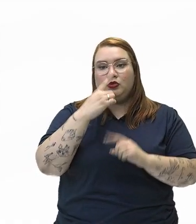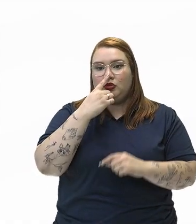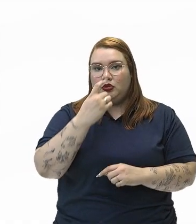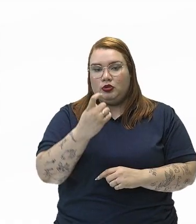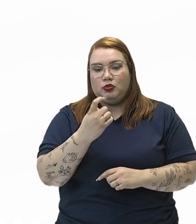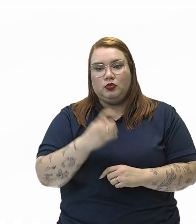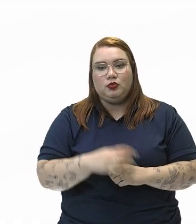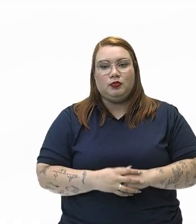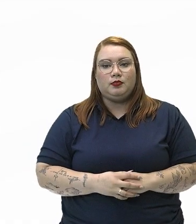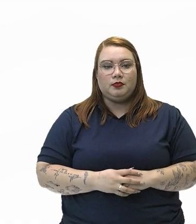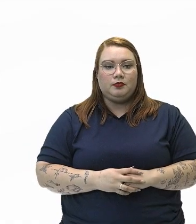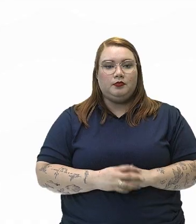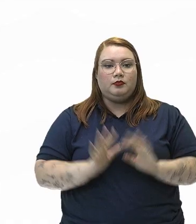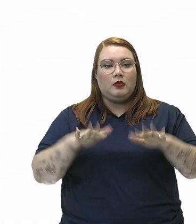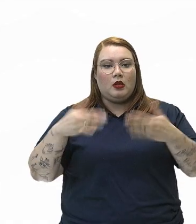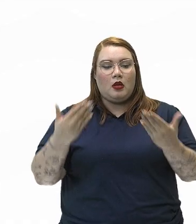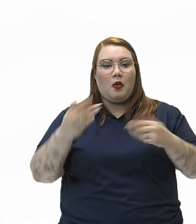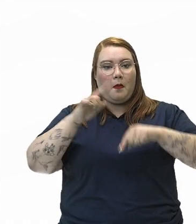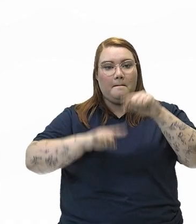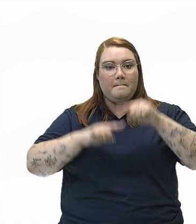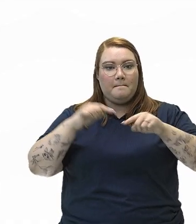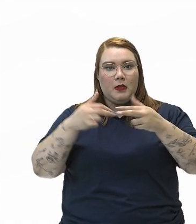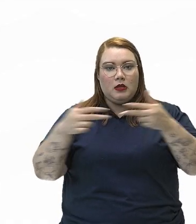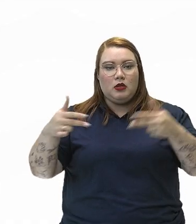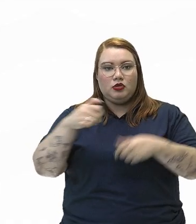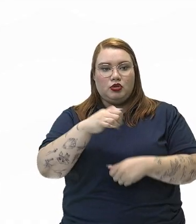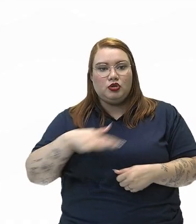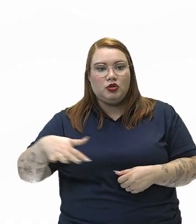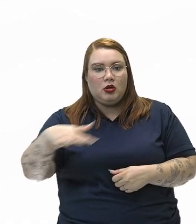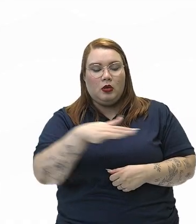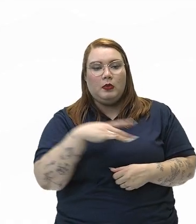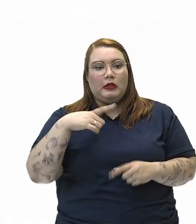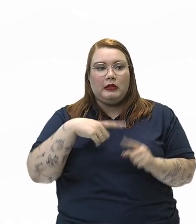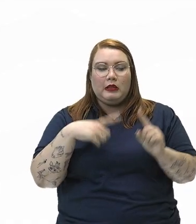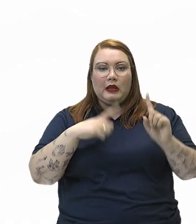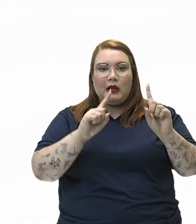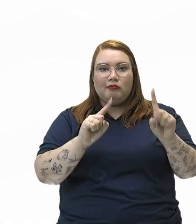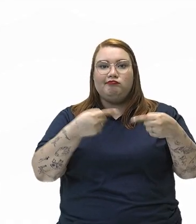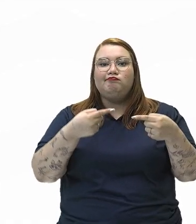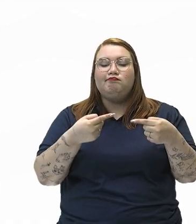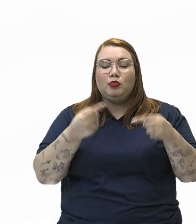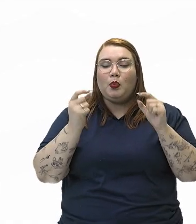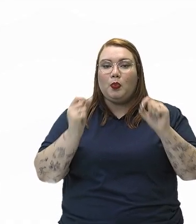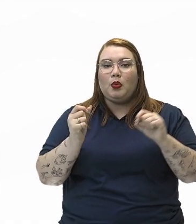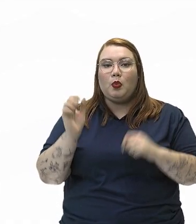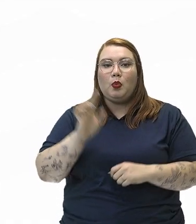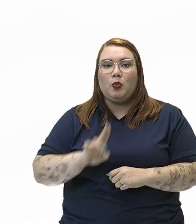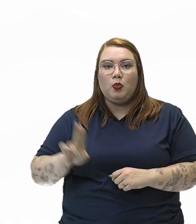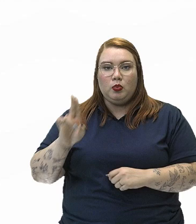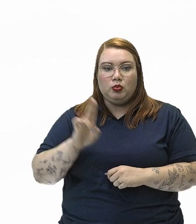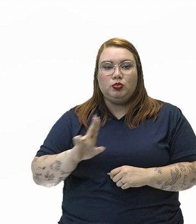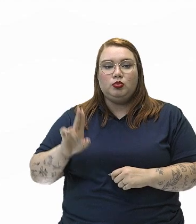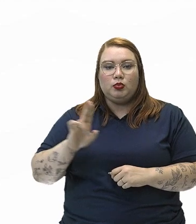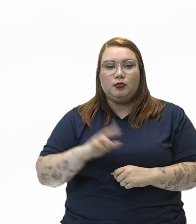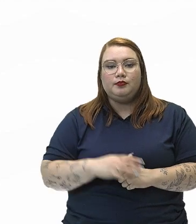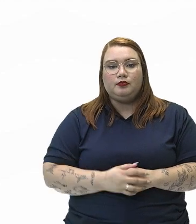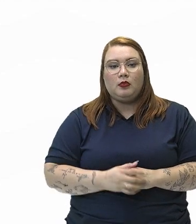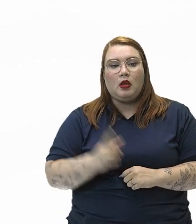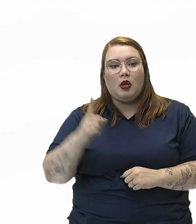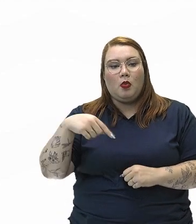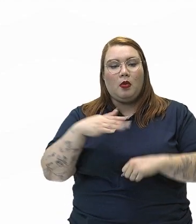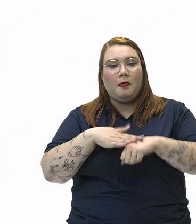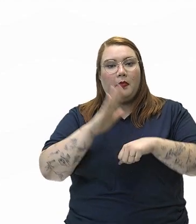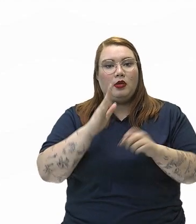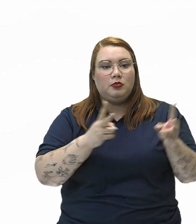Então, as embalagens em geral, nós temos esse desafio do consumo. É o que